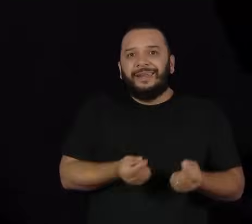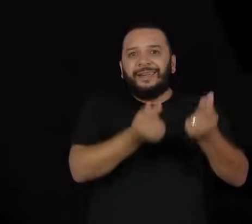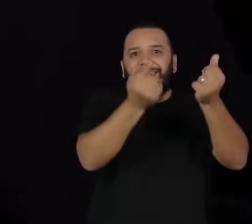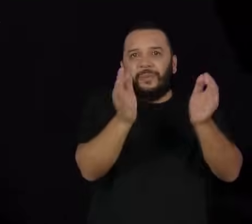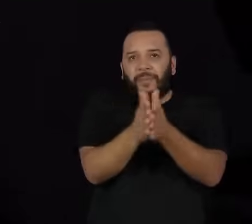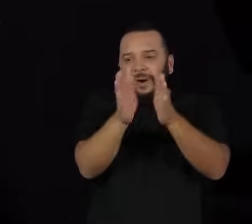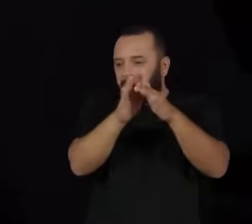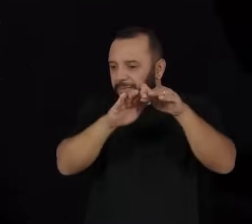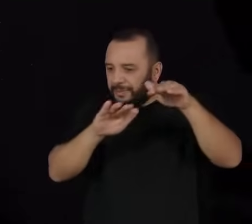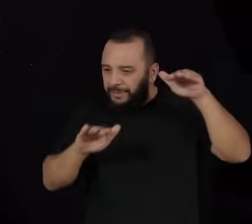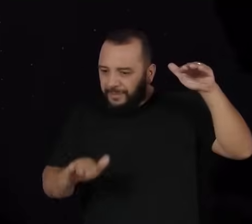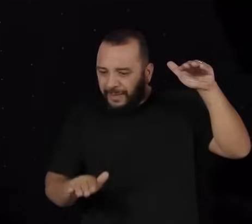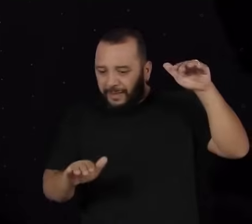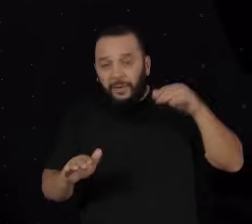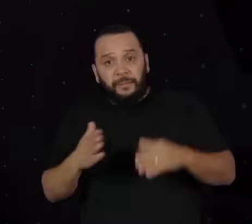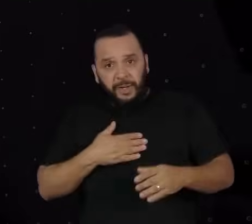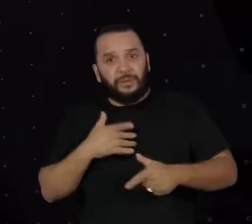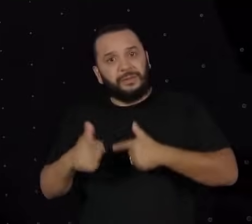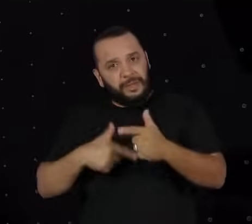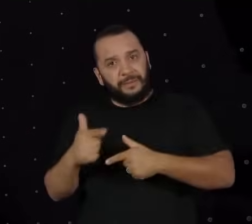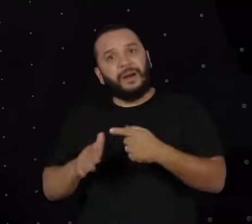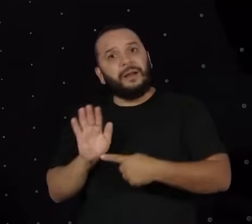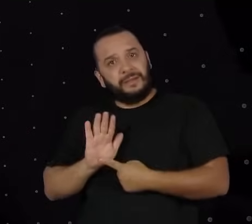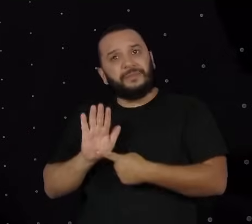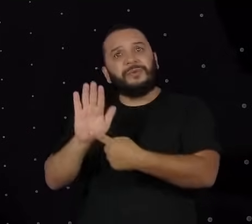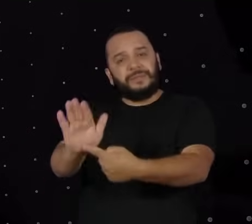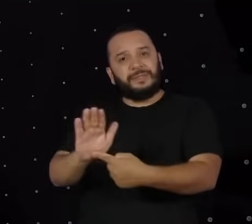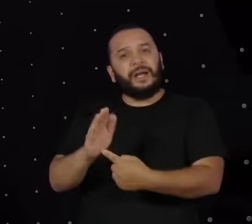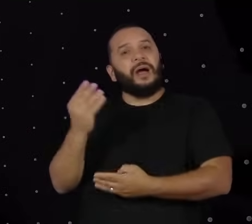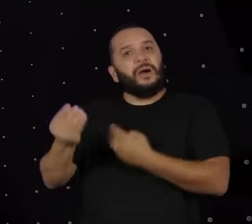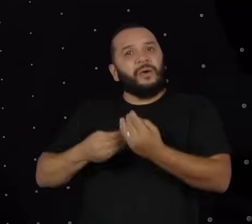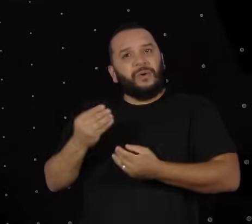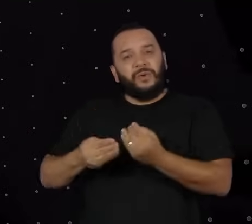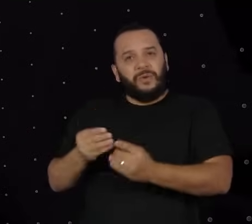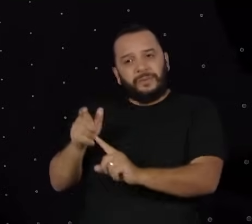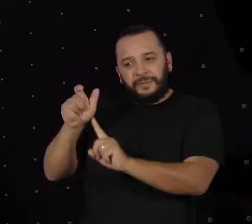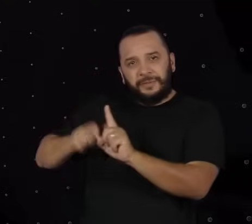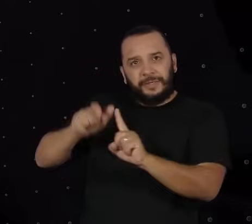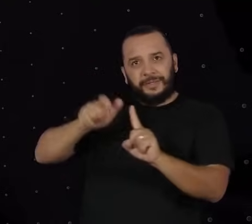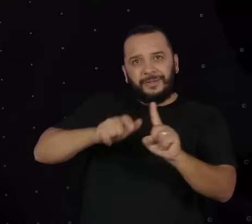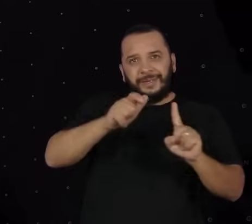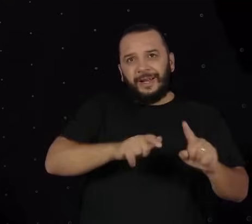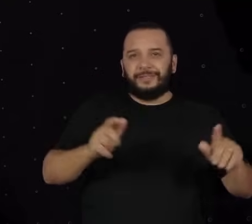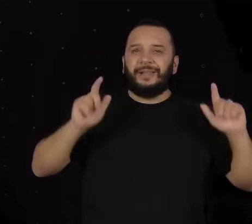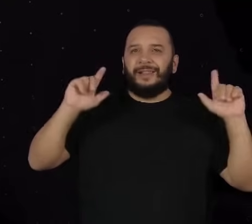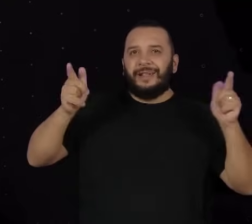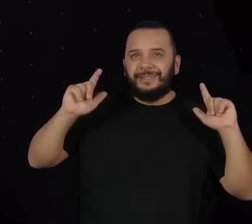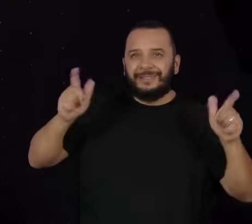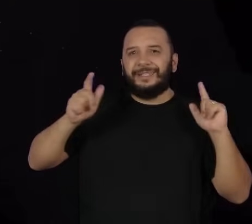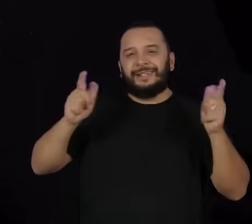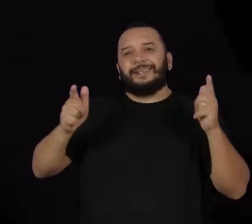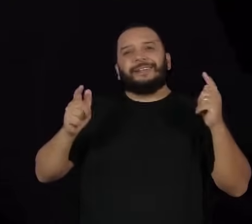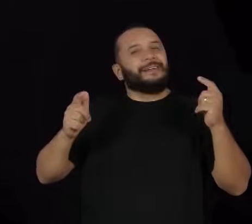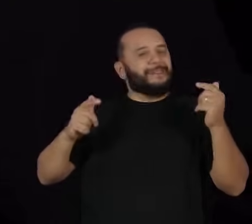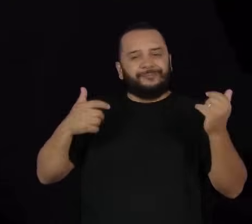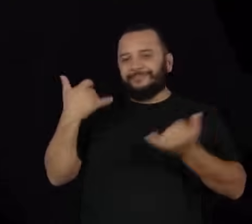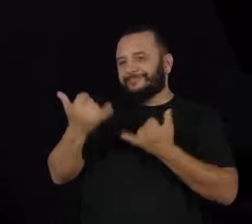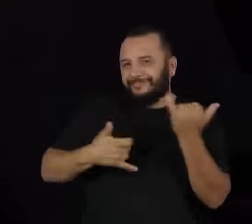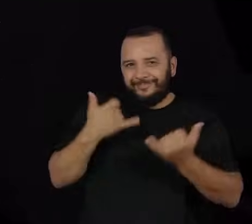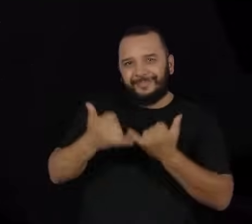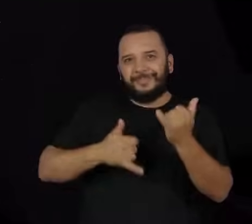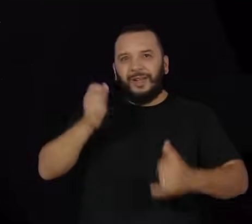E meu trabalho ele vem denunciar isso. Trazer a rotina dos meus personagens no lazer, na diversão, na cultura,